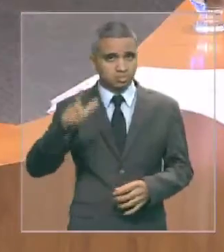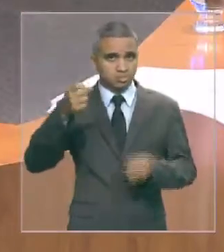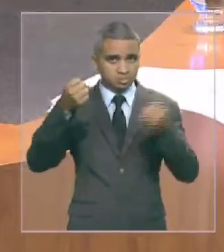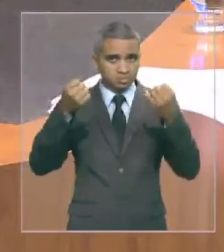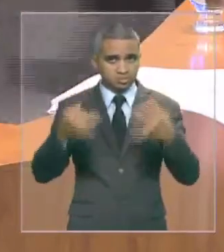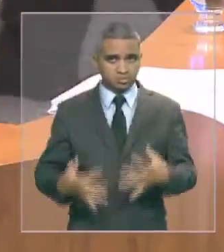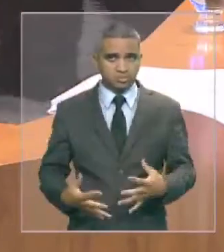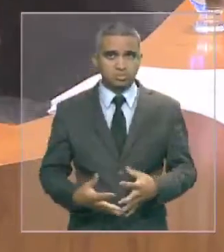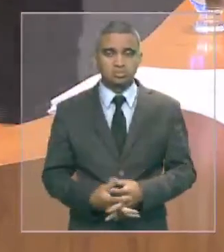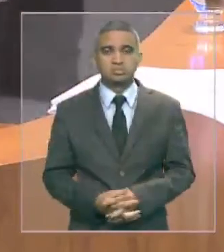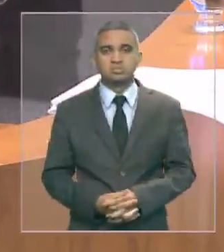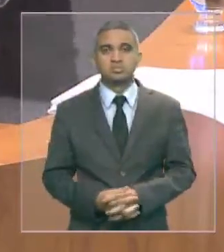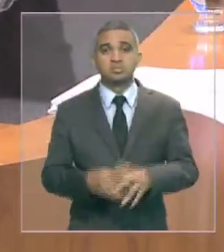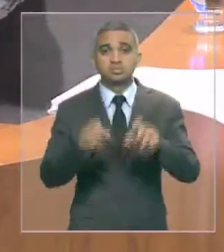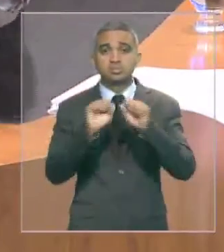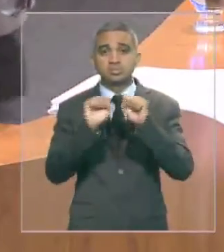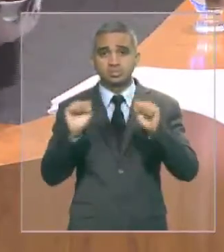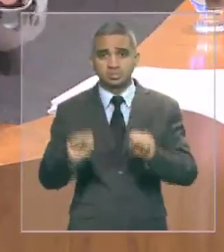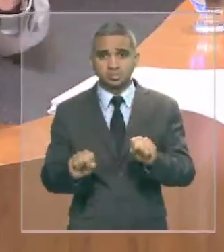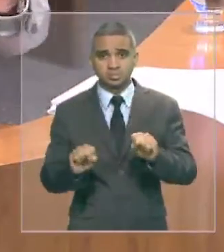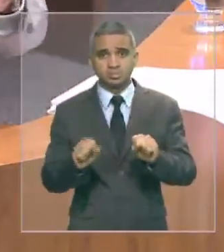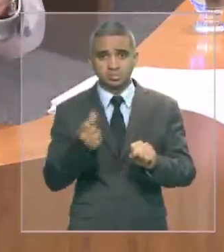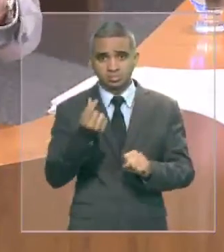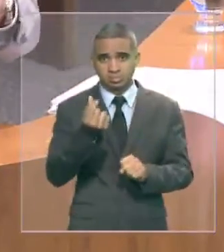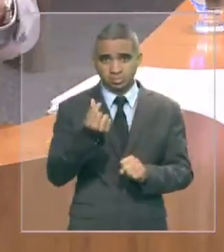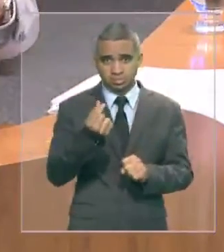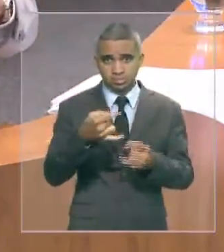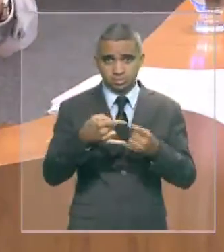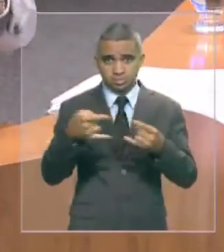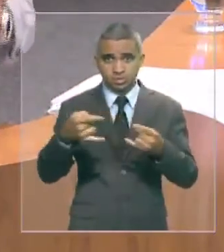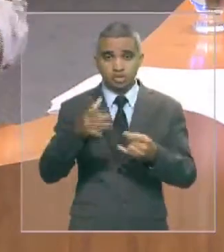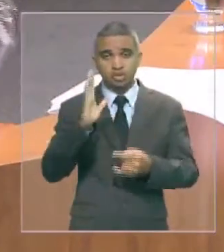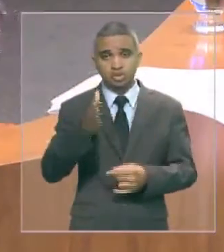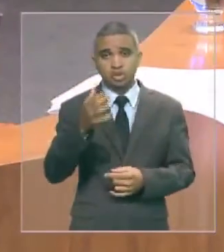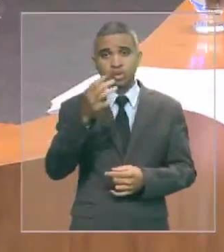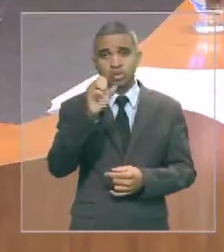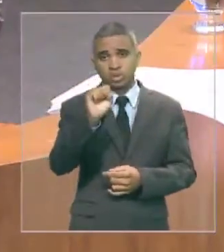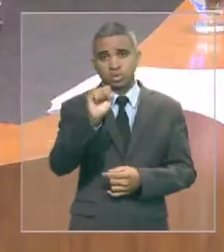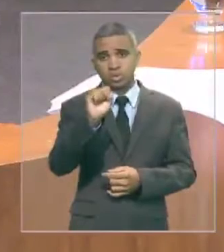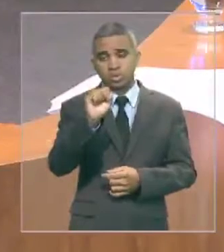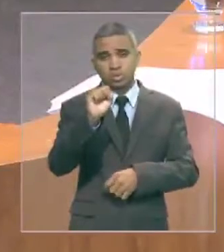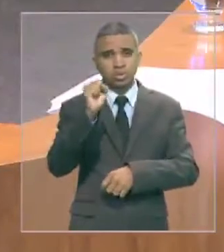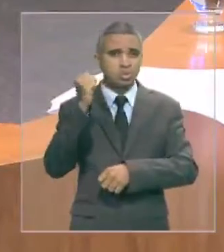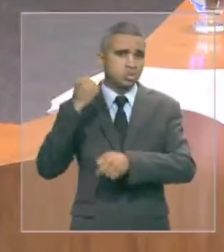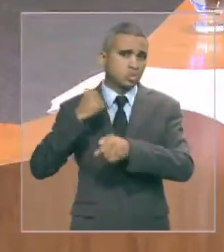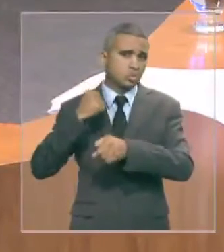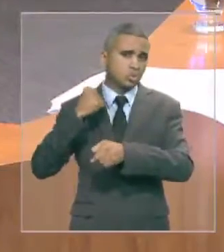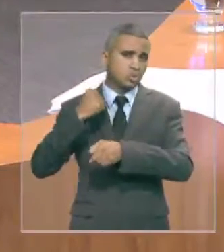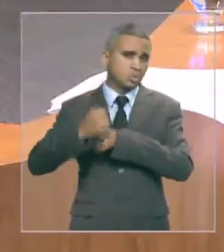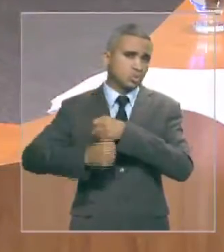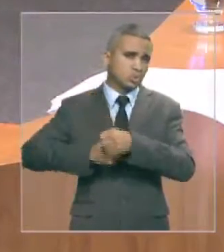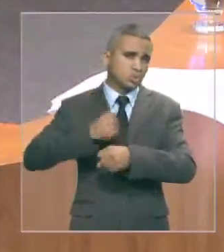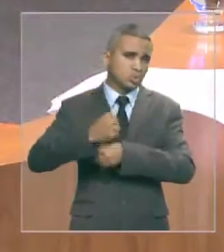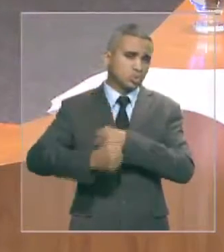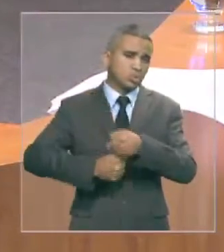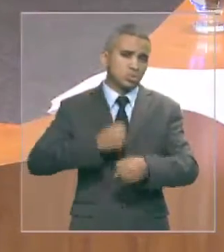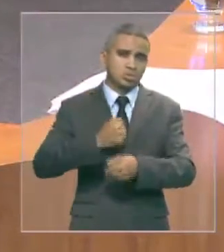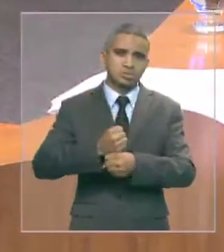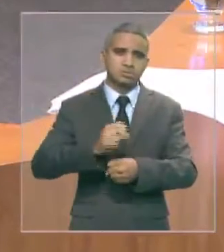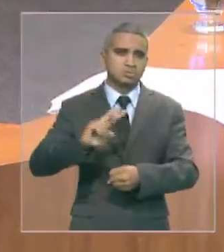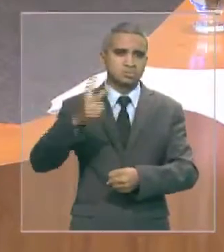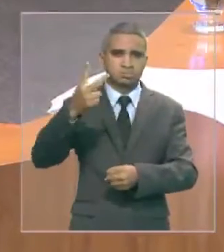O sistema passou 8 anos sem ser reajustado. O prefeito